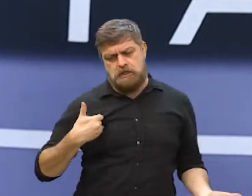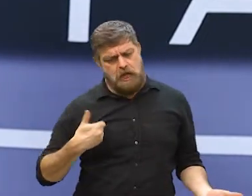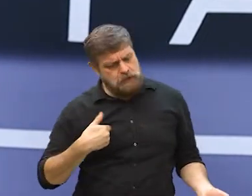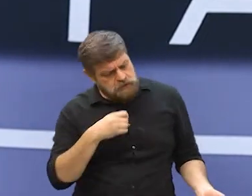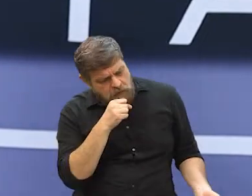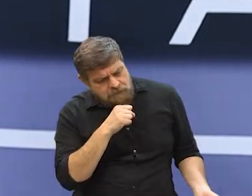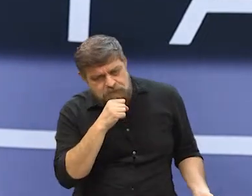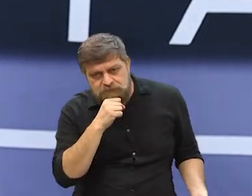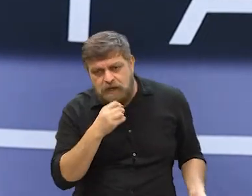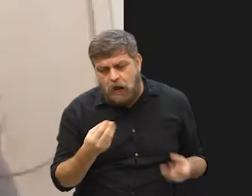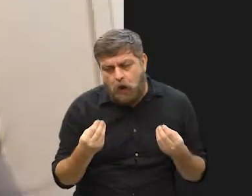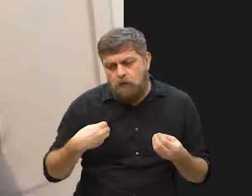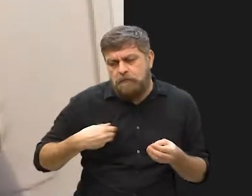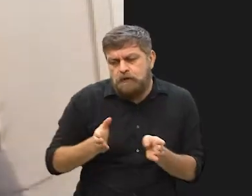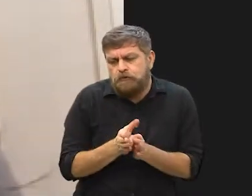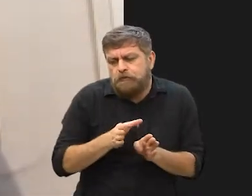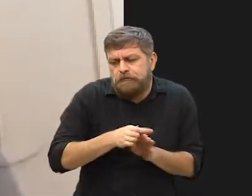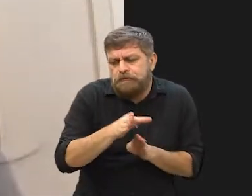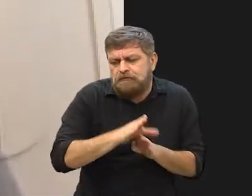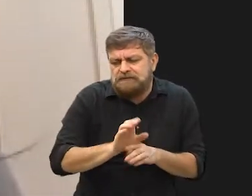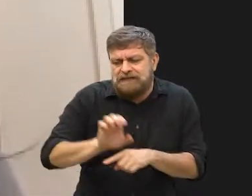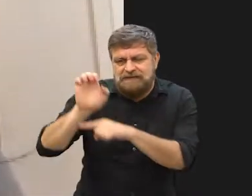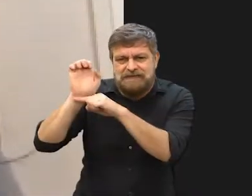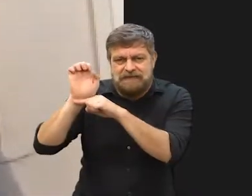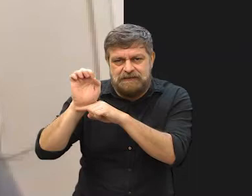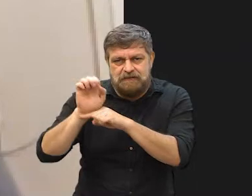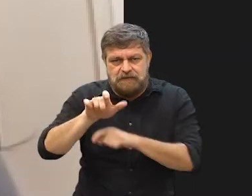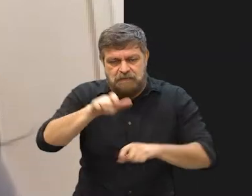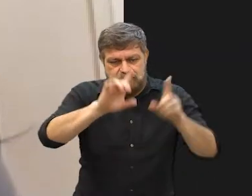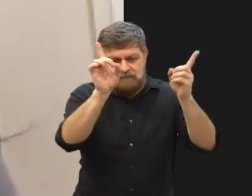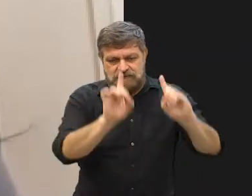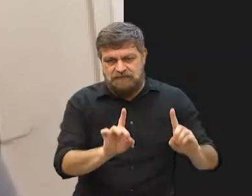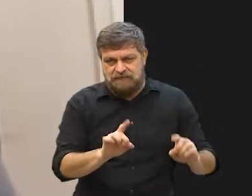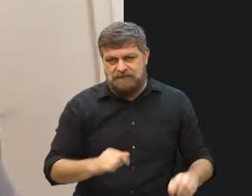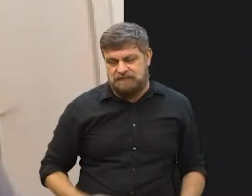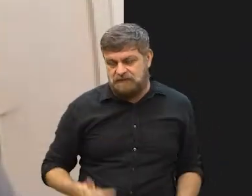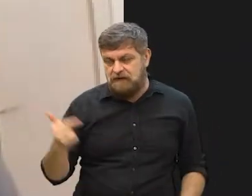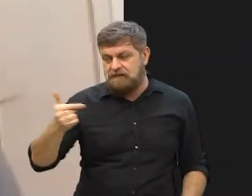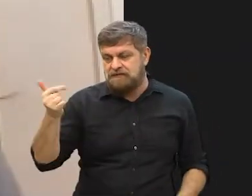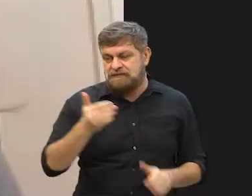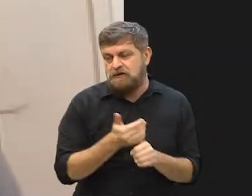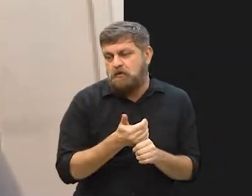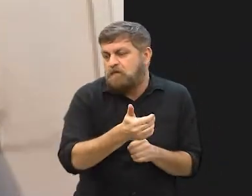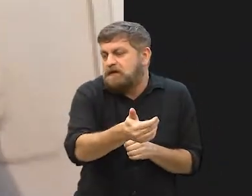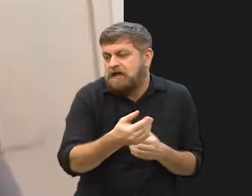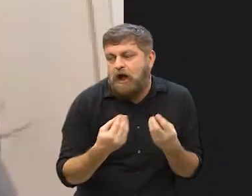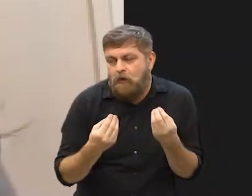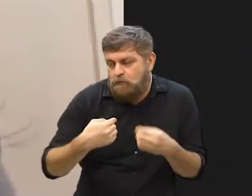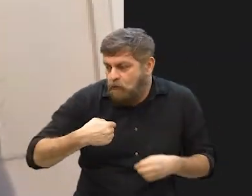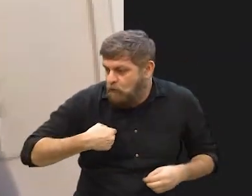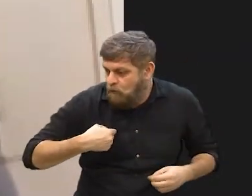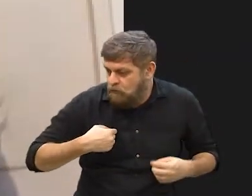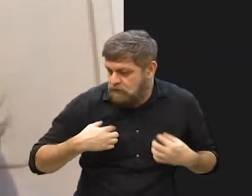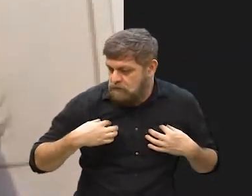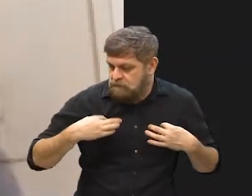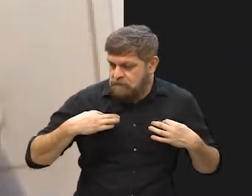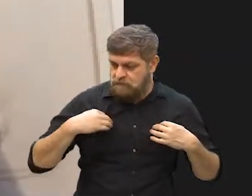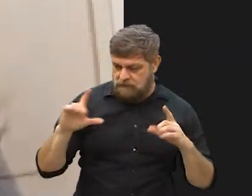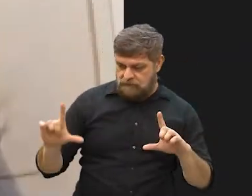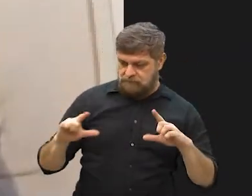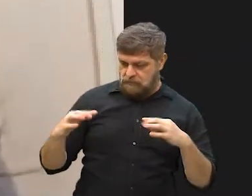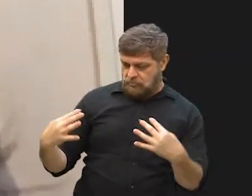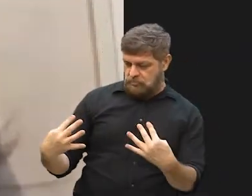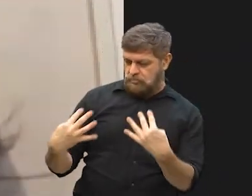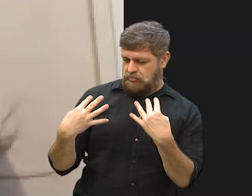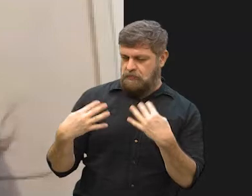eu estou como conselheira estadual, né, dos direitos da pessoa com deficiência no meu segundo mandato, e isso daí vai me expor,